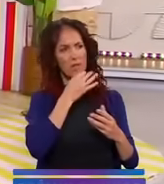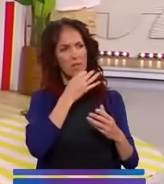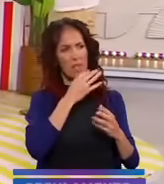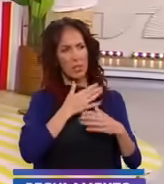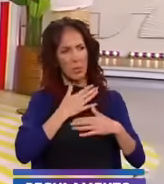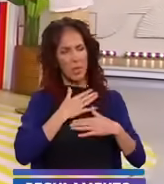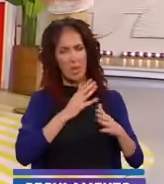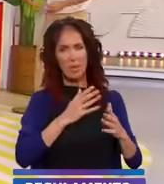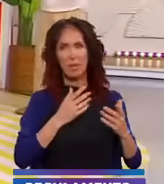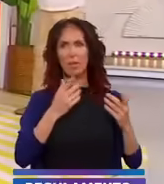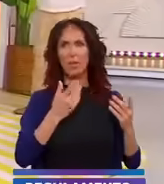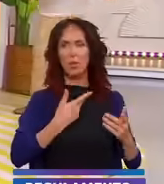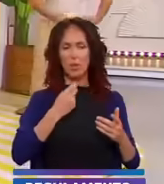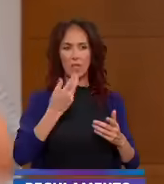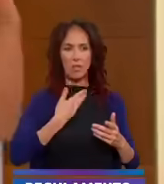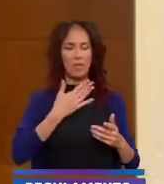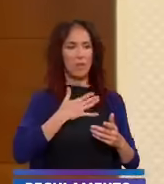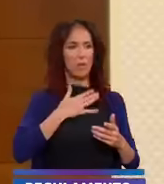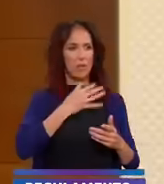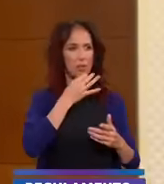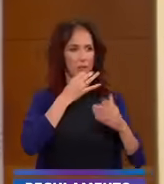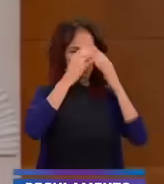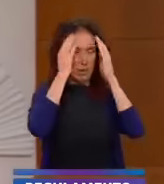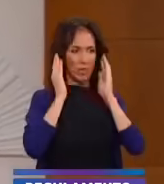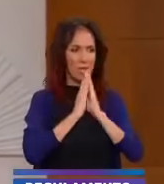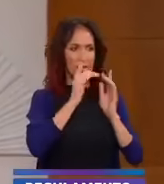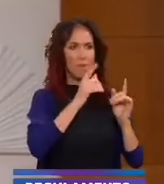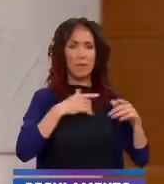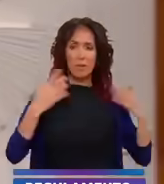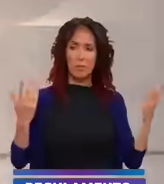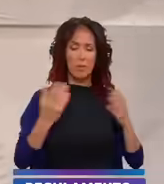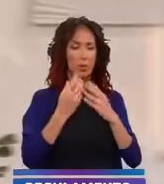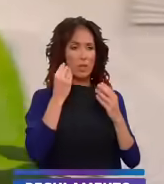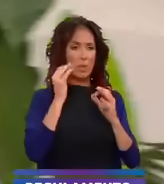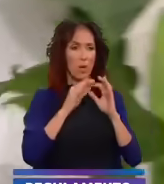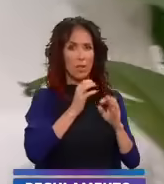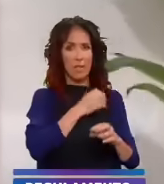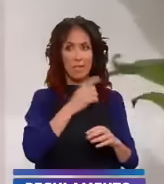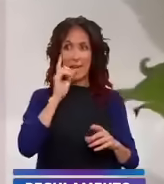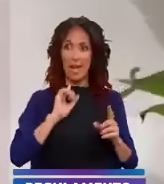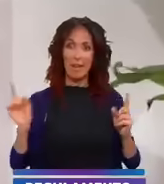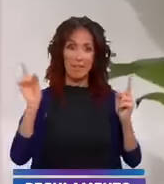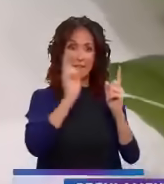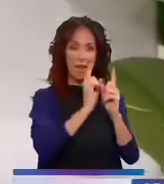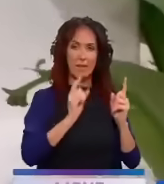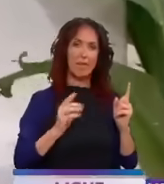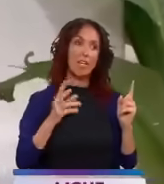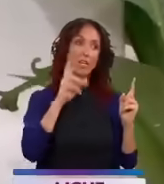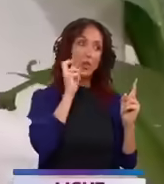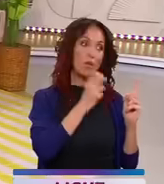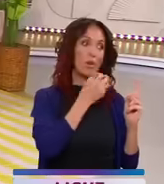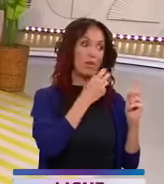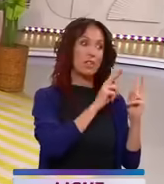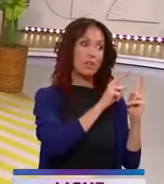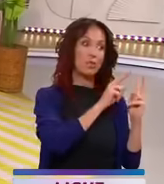ela, é um direito que ele tem. Não quero falar contigo. Como ela fez mil anos de vezes quando estava na casa. Ela vem e põe-se a ouvir a conversa. Sabe perfeitamente que